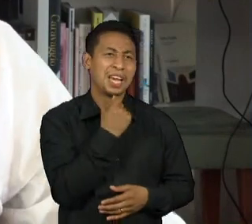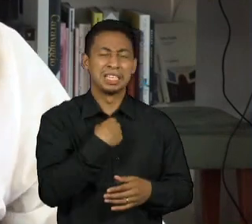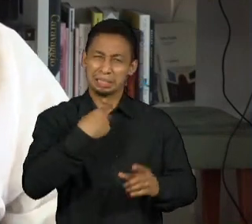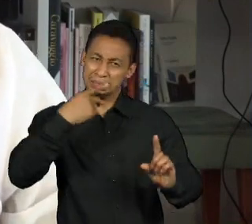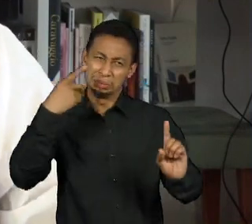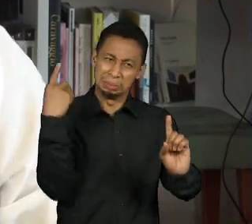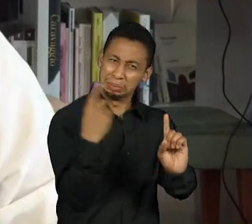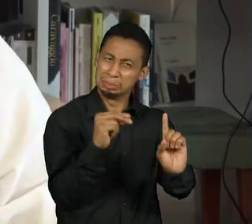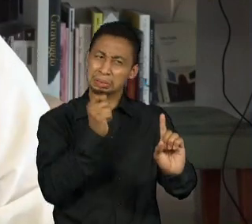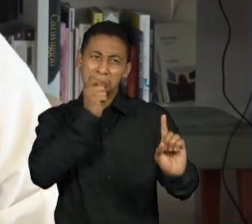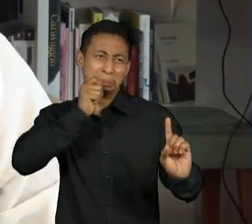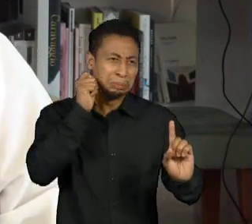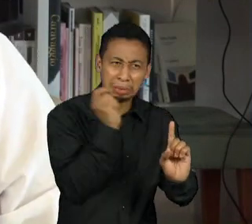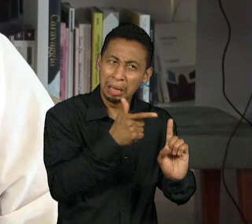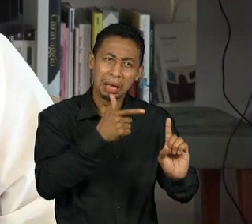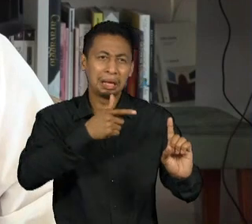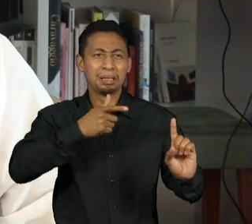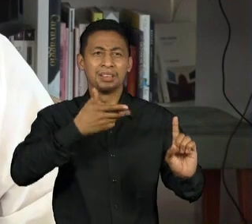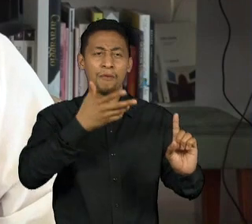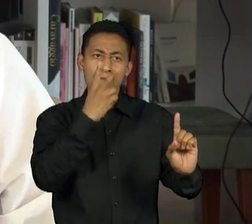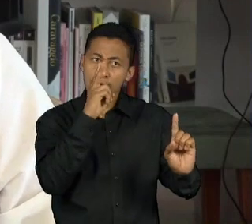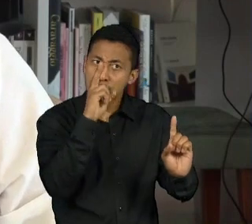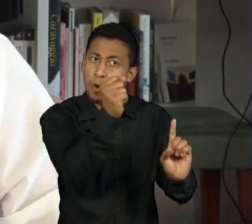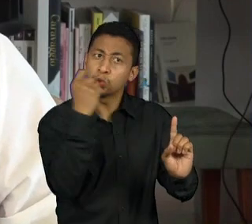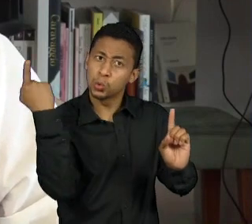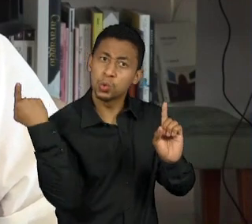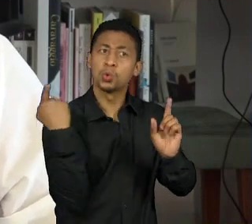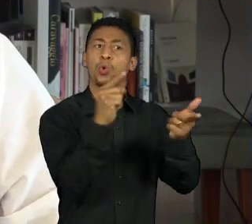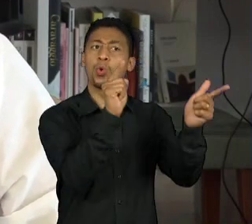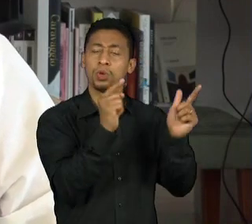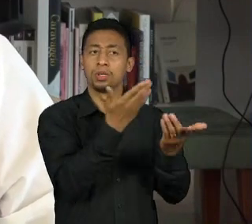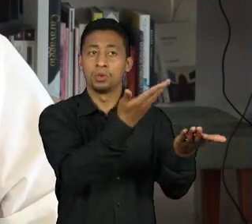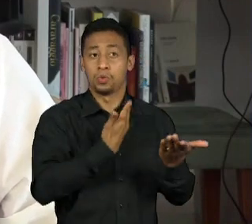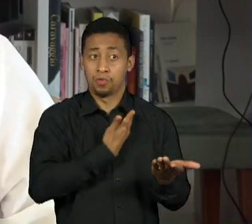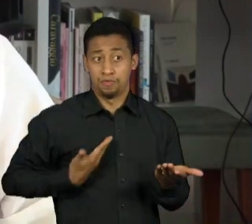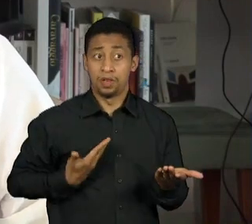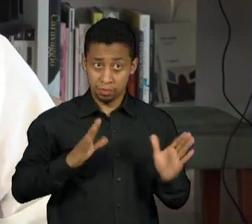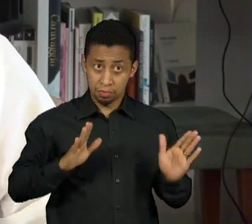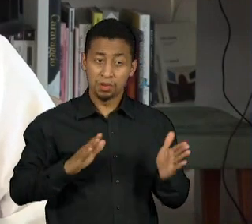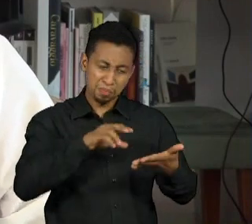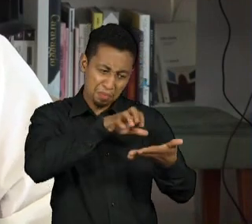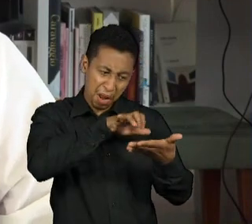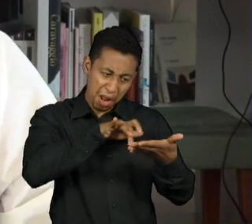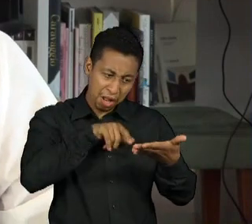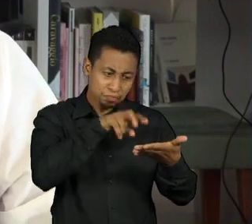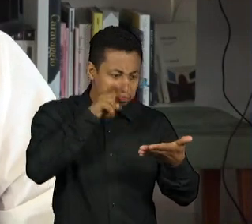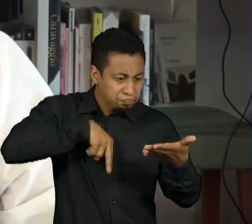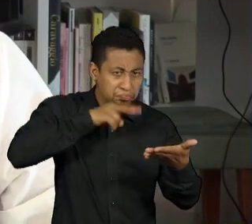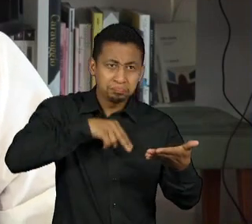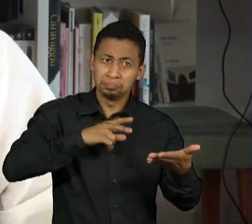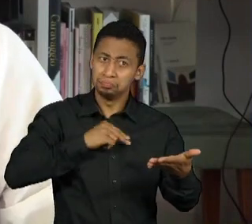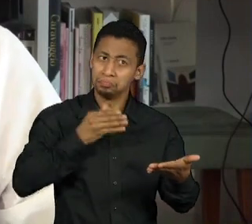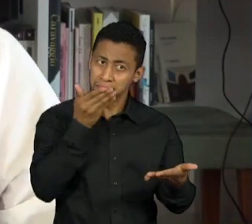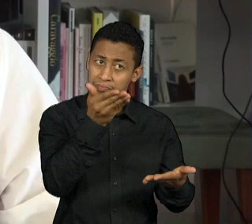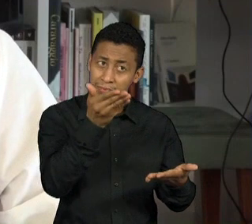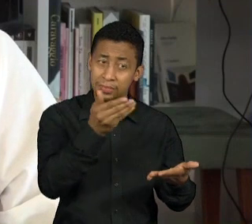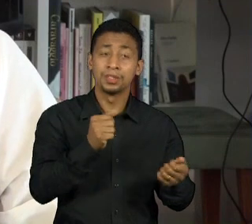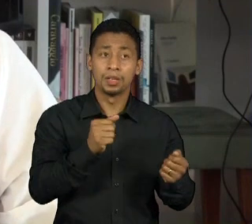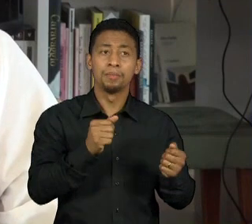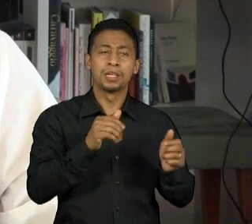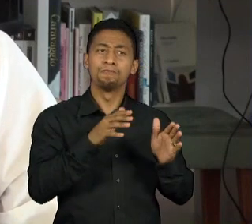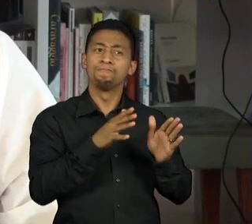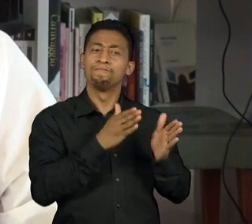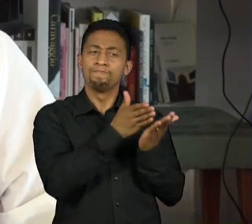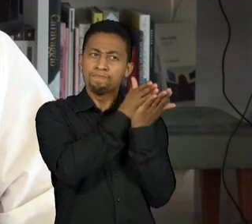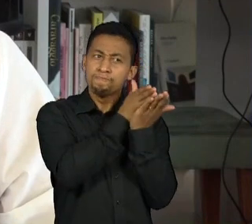fala coisas fortíssimas do governo, e muitos outros colunistas. Passei a ser um leitor de jornal mais